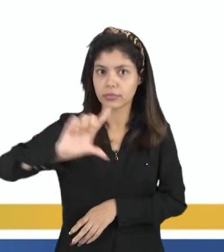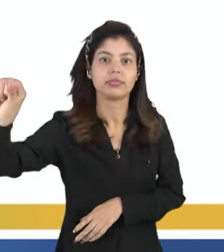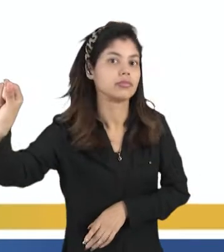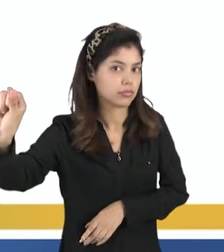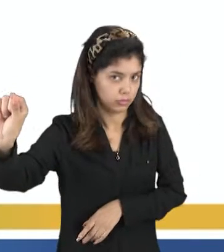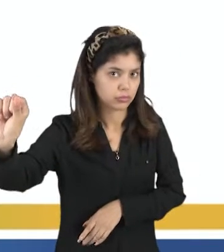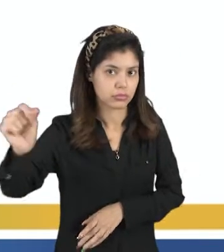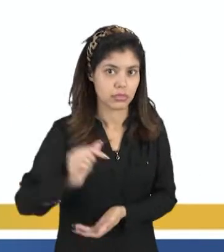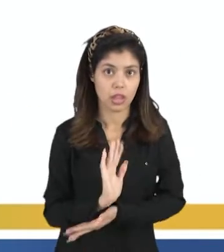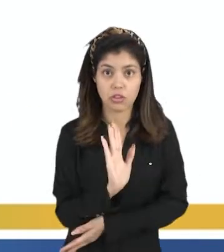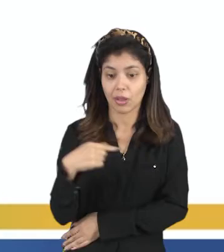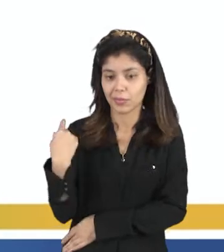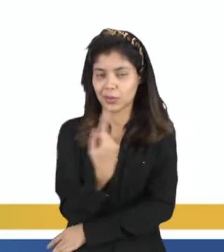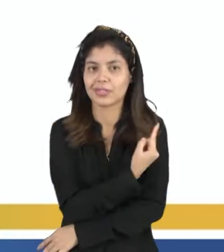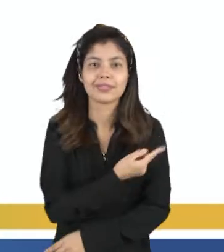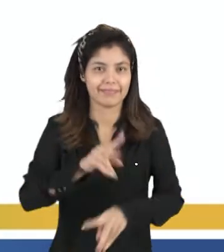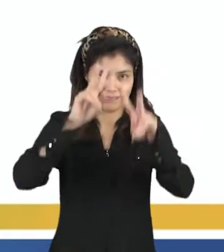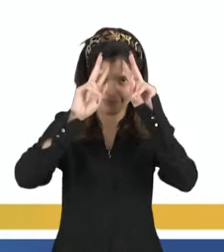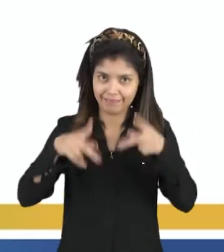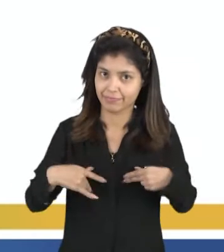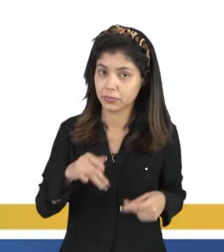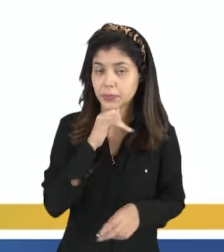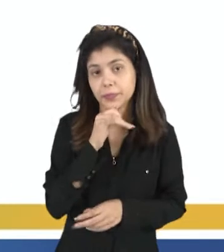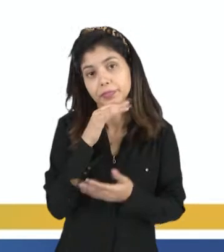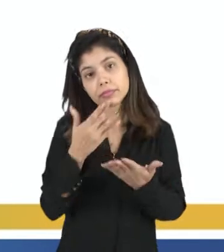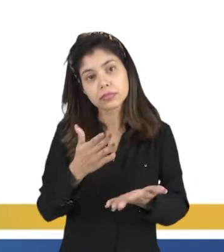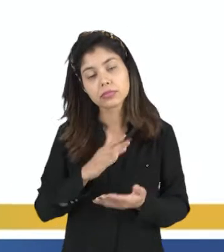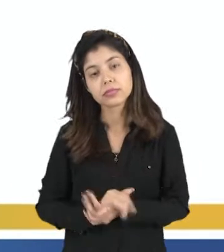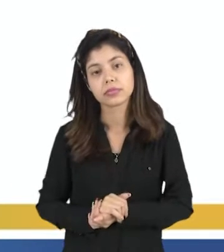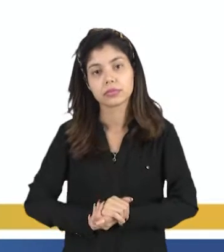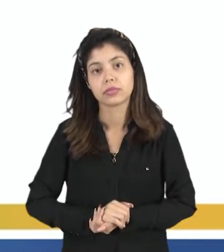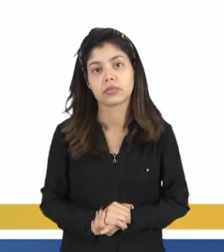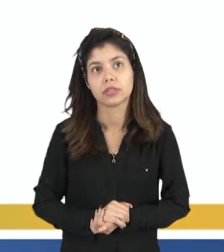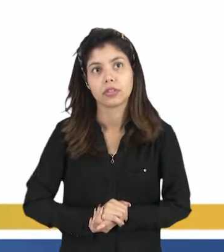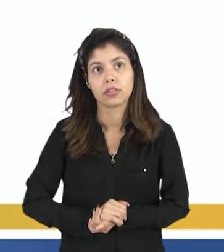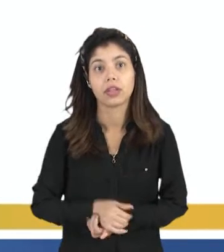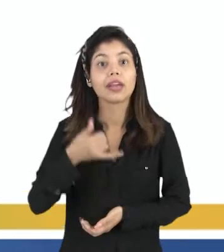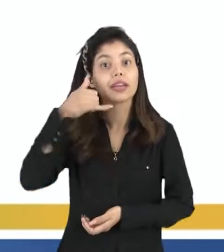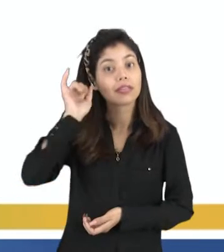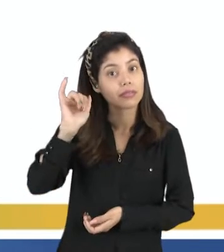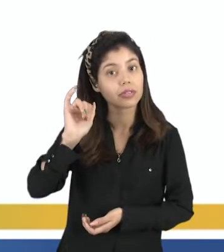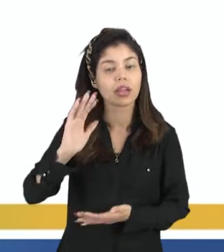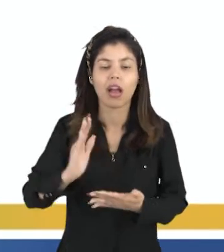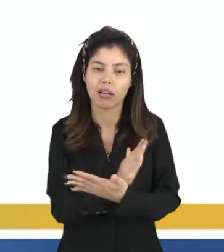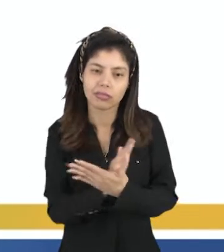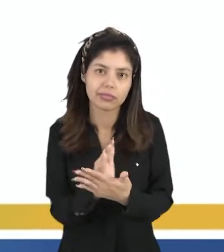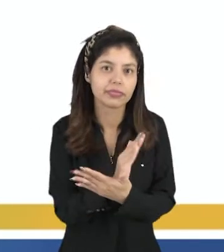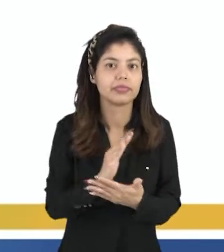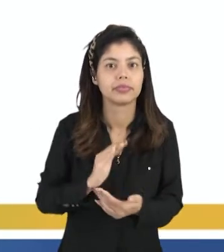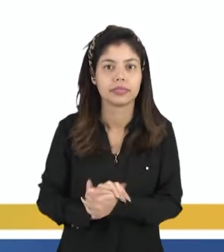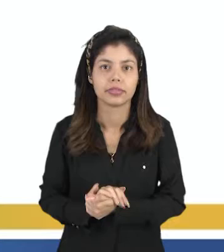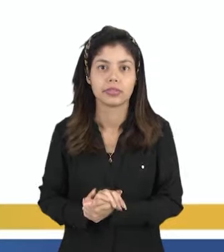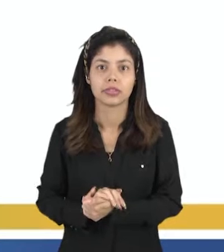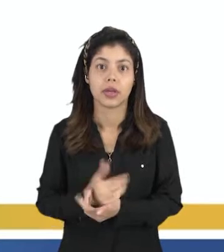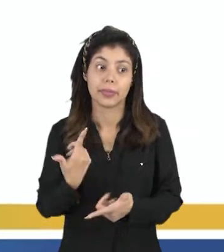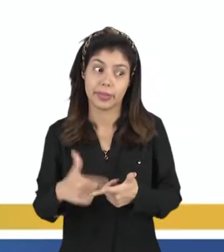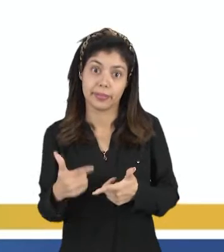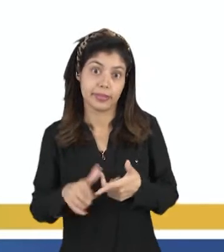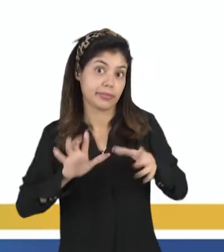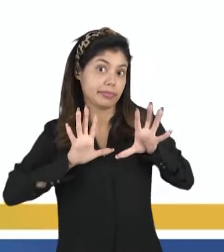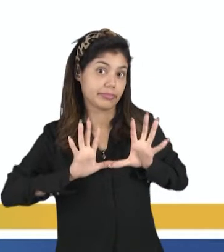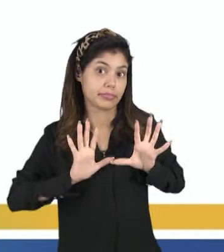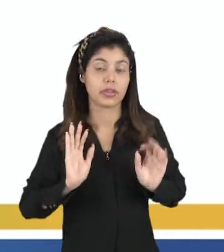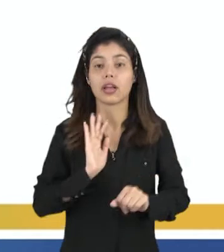fugir. Já para nós seres humanos, por exemplo, evita, em alguns casos, acidentes. E